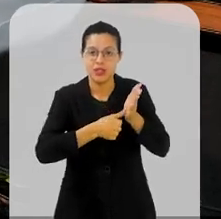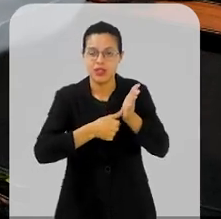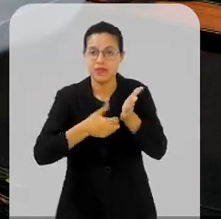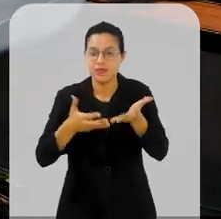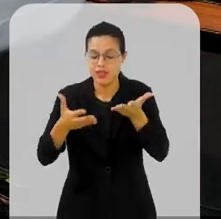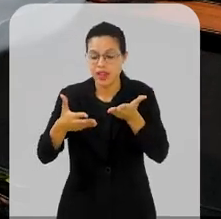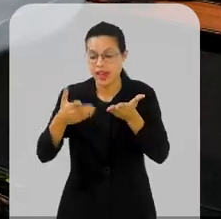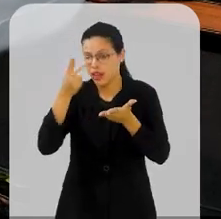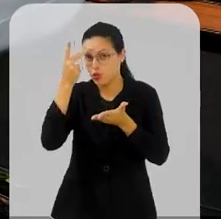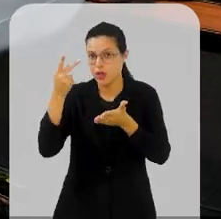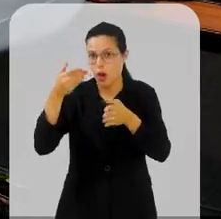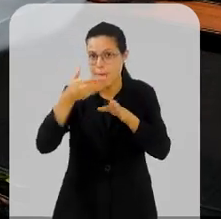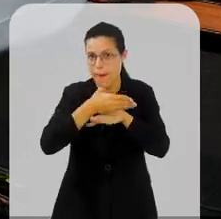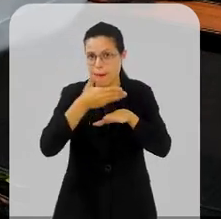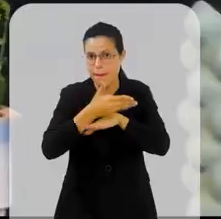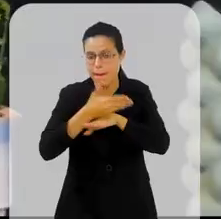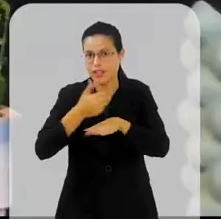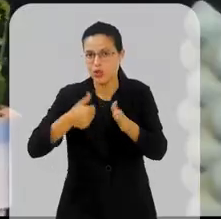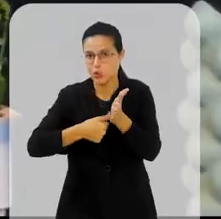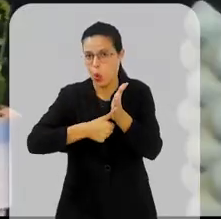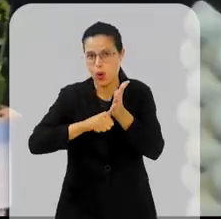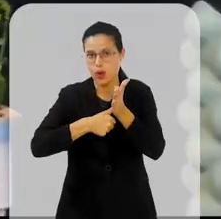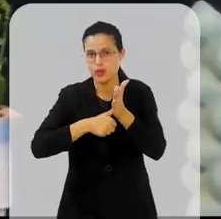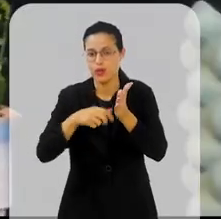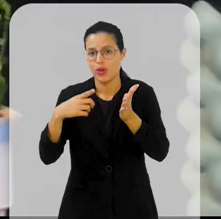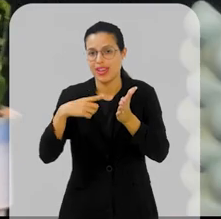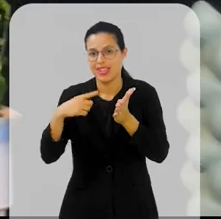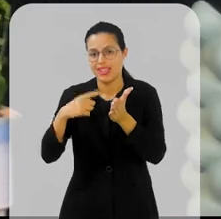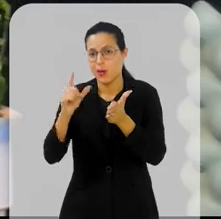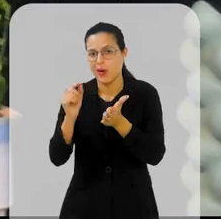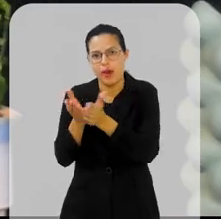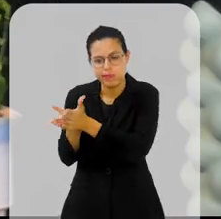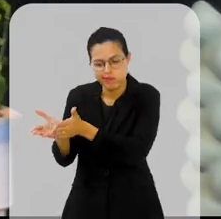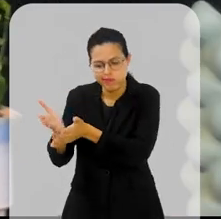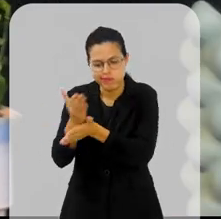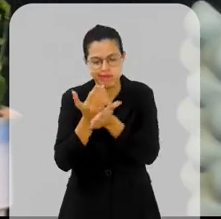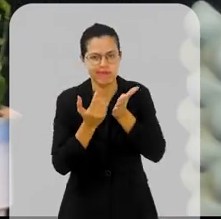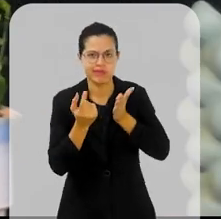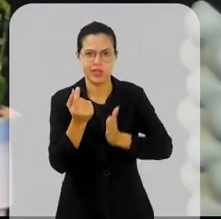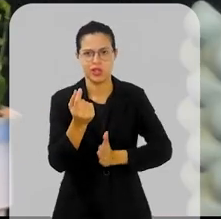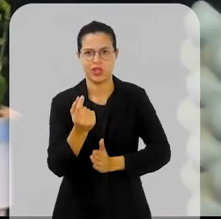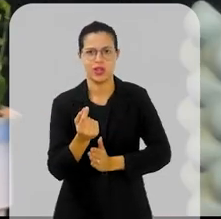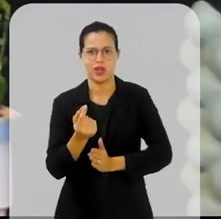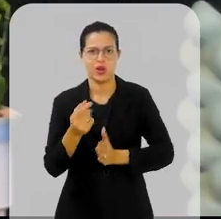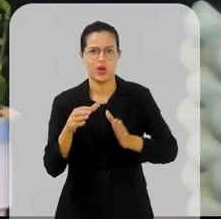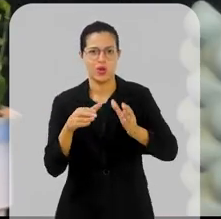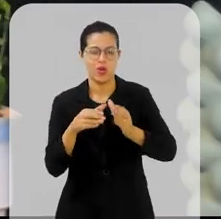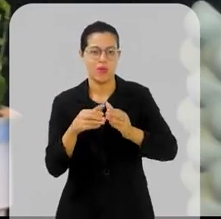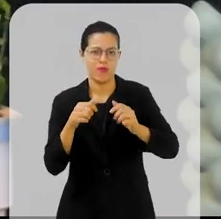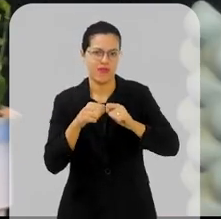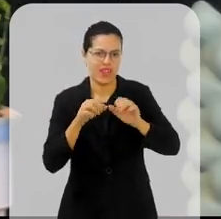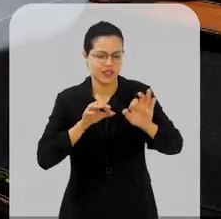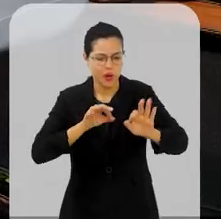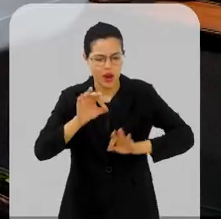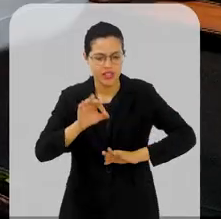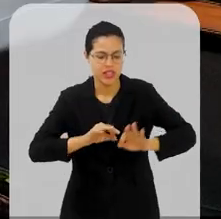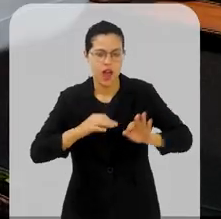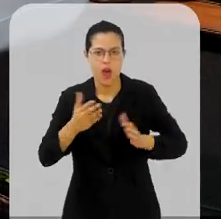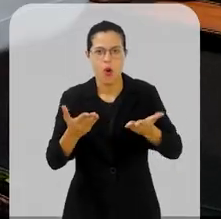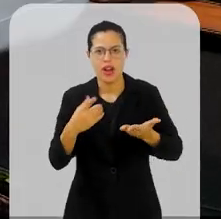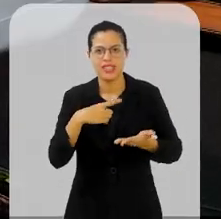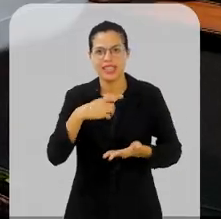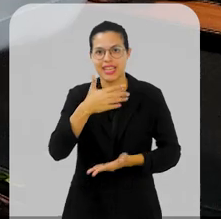o clube, ser sócio, para que tenha uma arrecadação e o clube possa fazer o planejamento que o senhor falou. Ó, eu agora